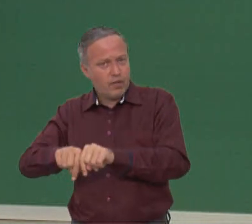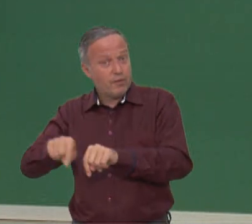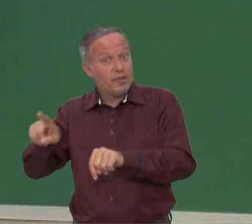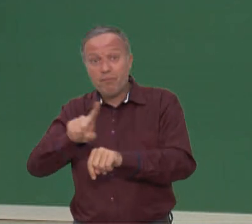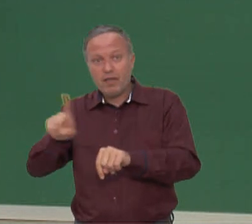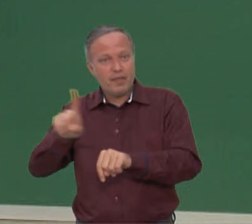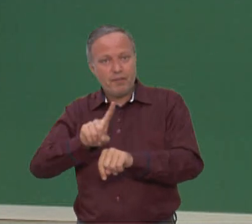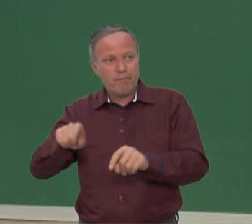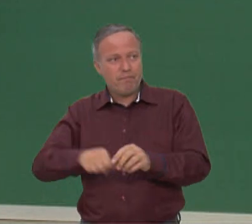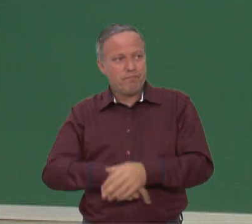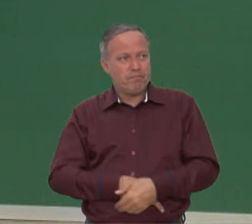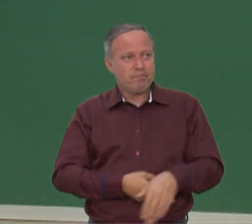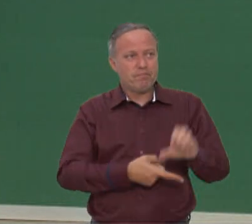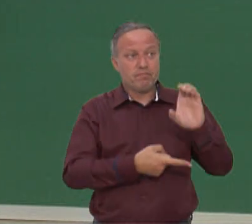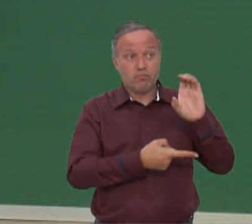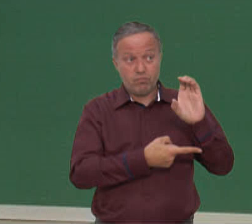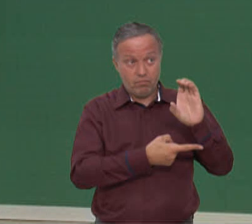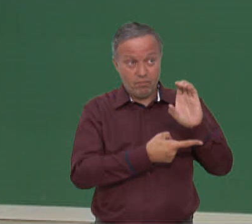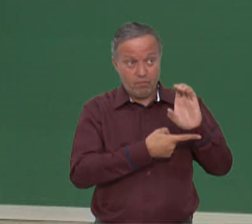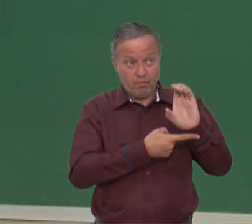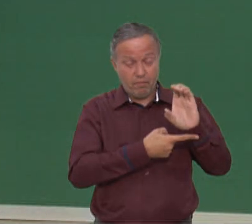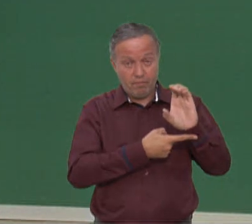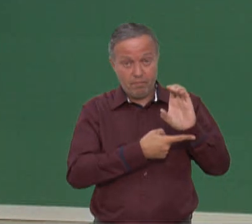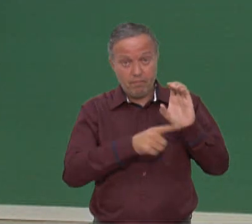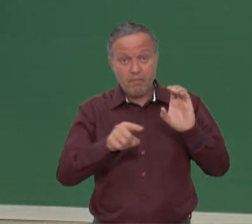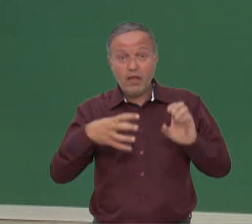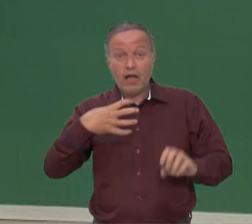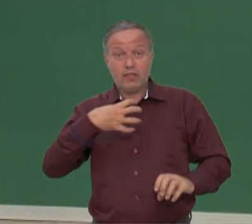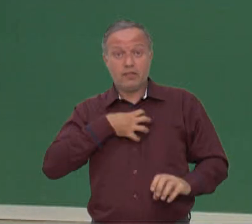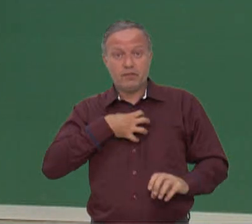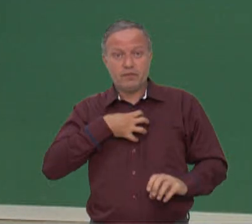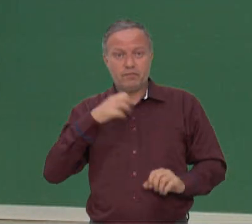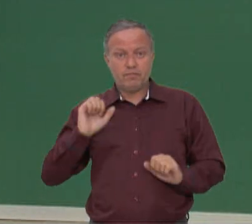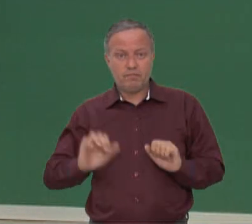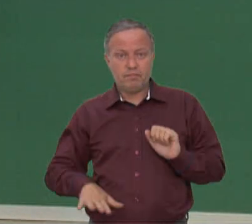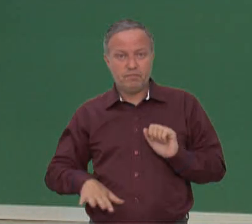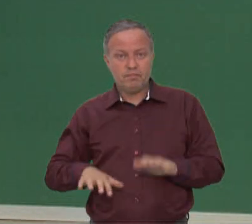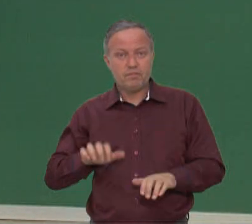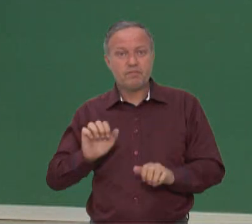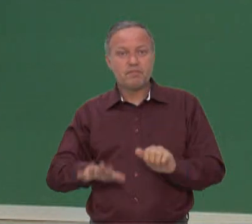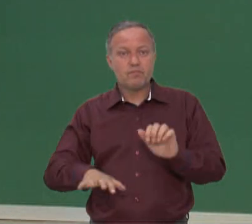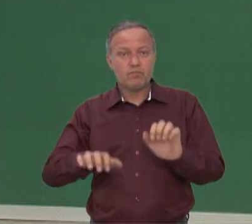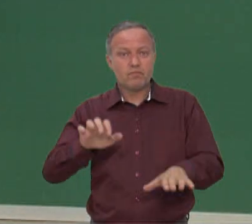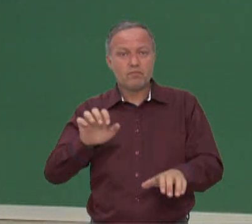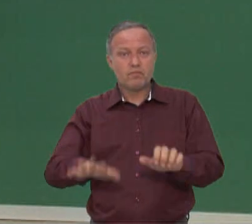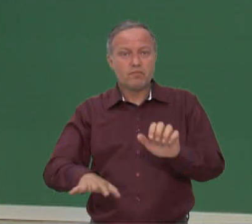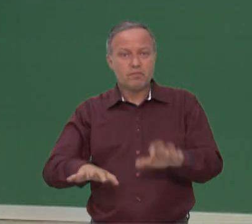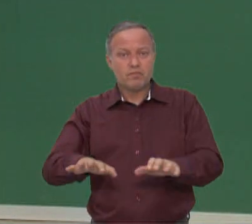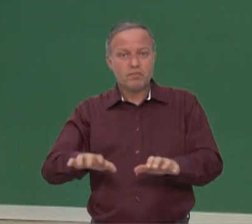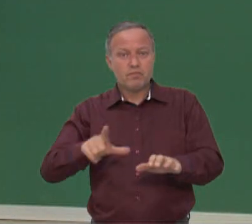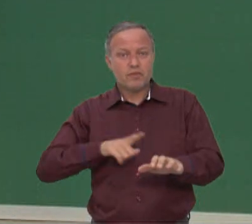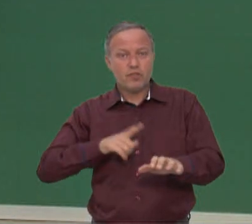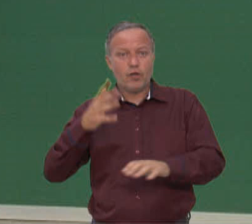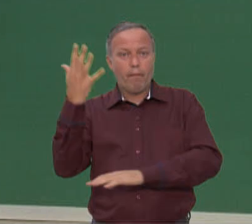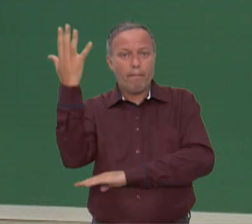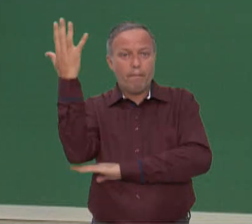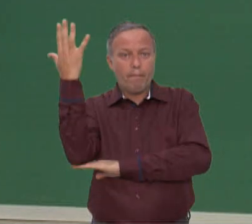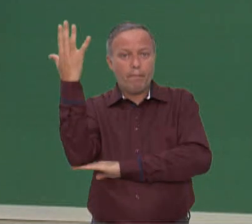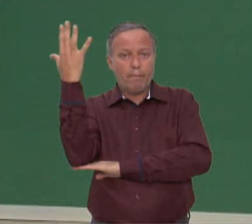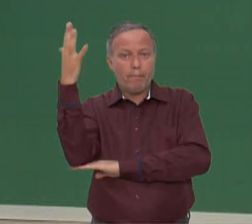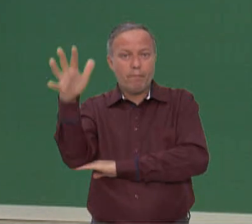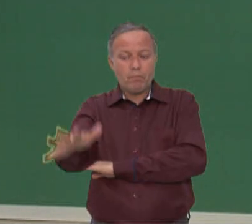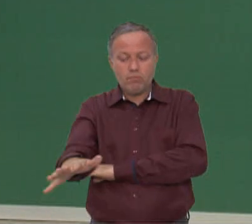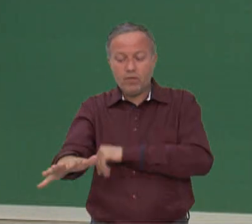mesma temperatura ambiente, a sensibilidade ocorre em virtude do calor específico da madeira ser maior do que